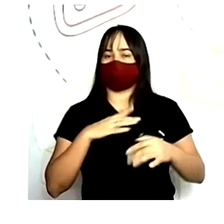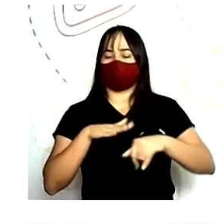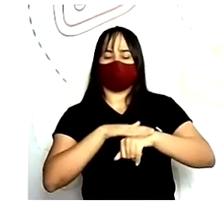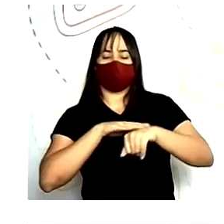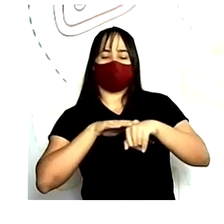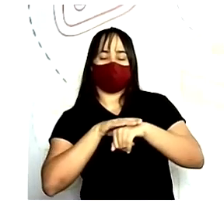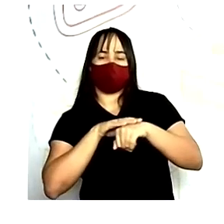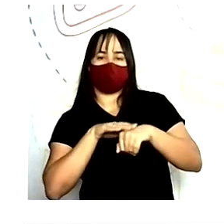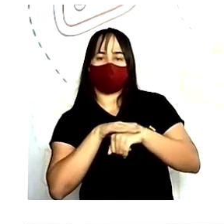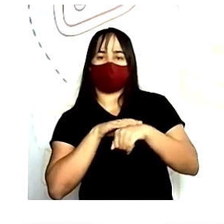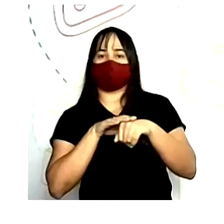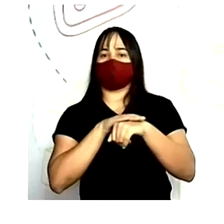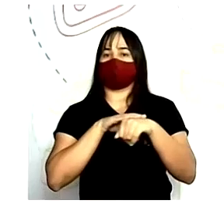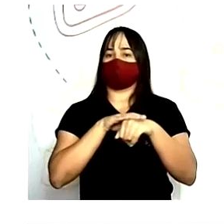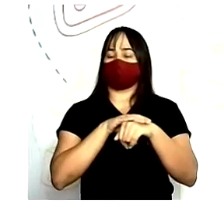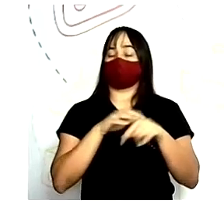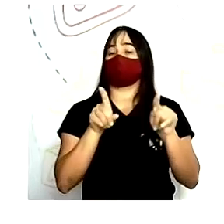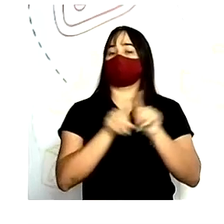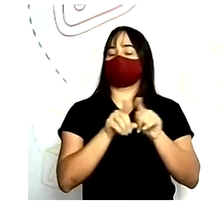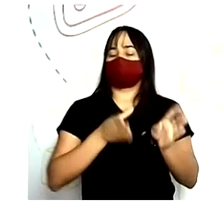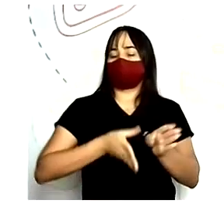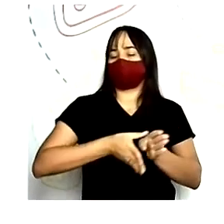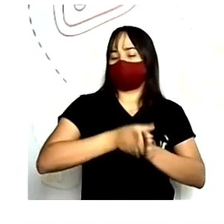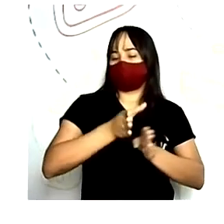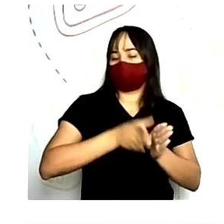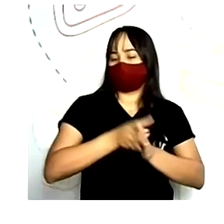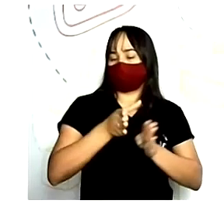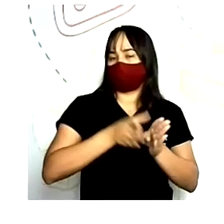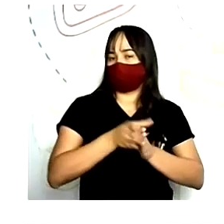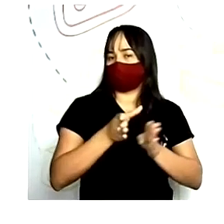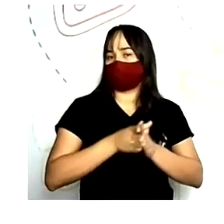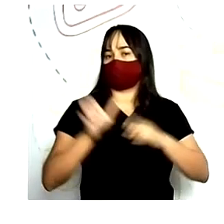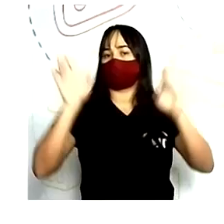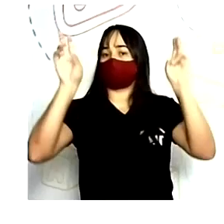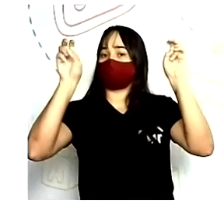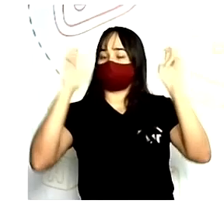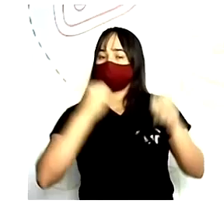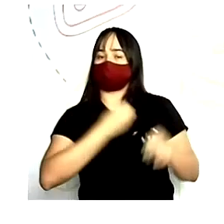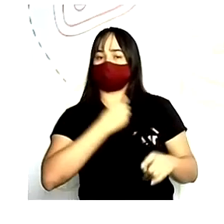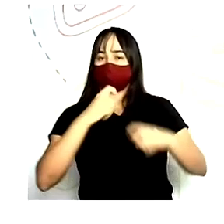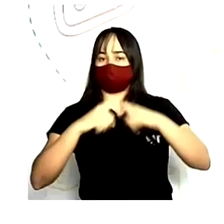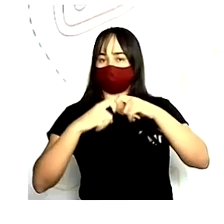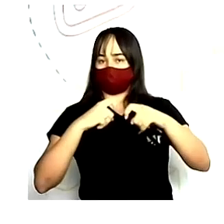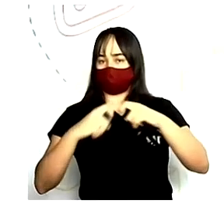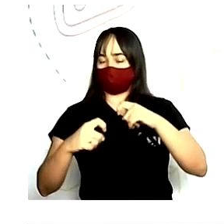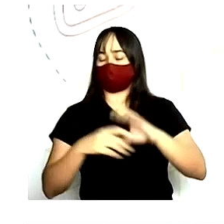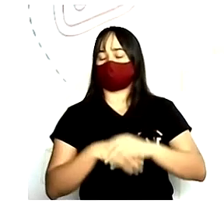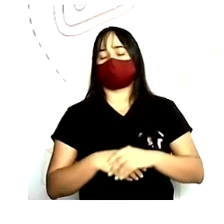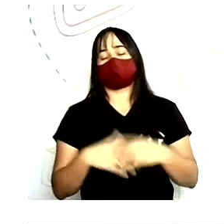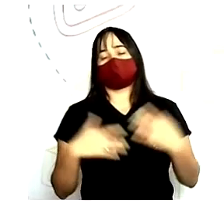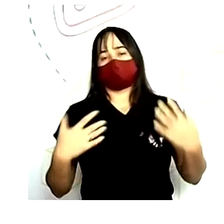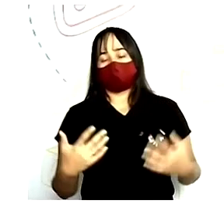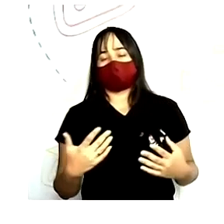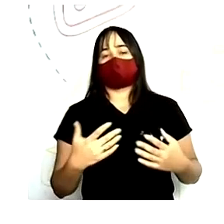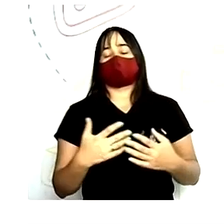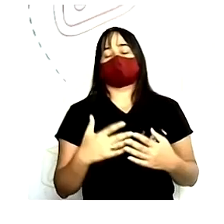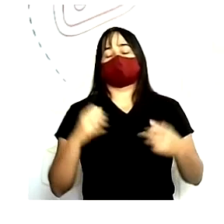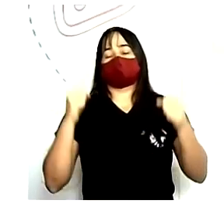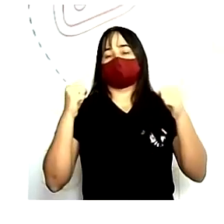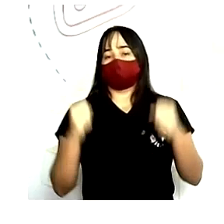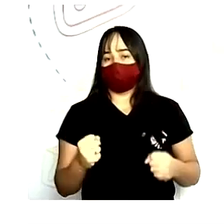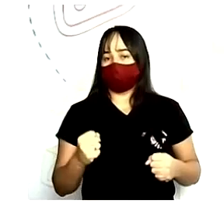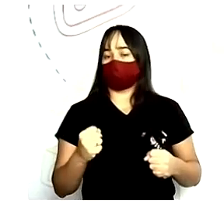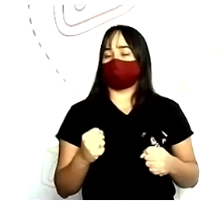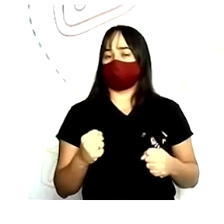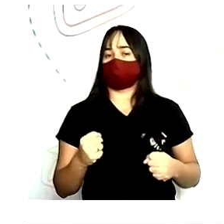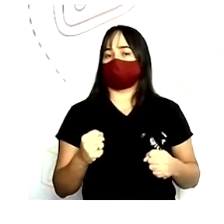o diálogo e a orientação sobre a vida sexual, aí a situação pode e deve ser diferente. A